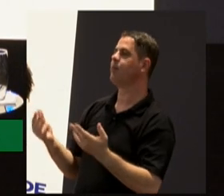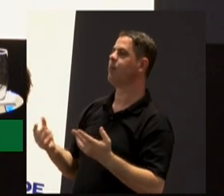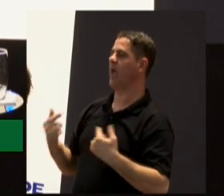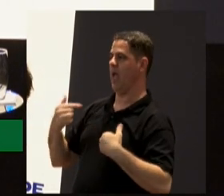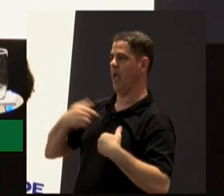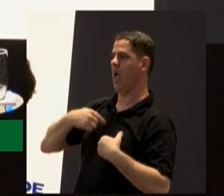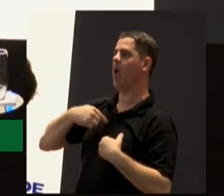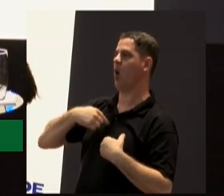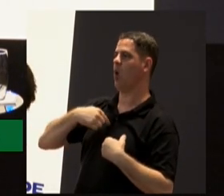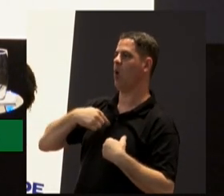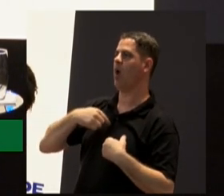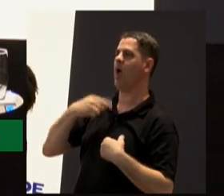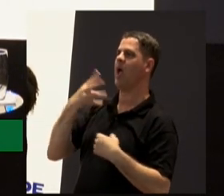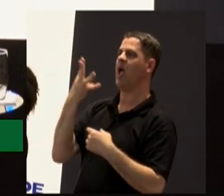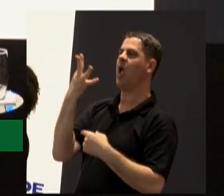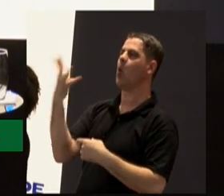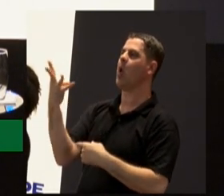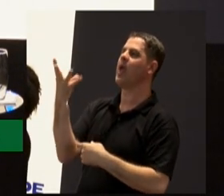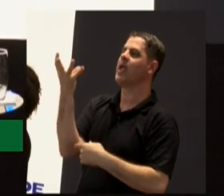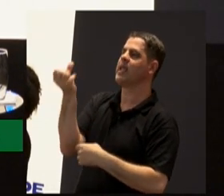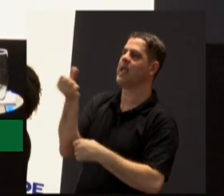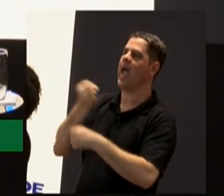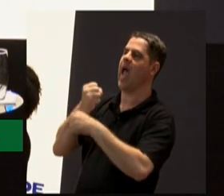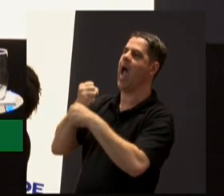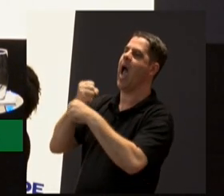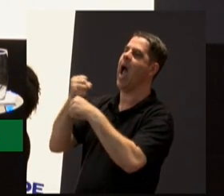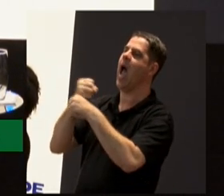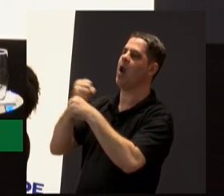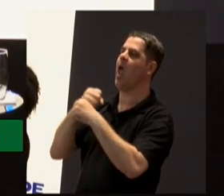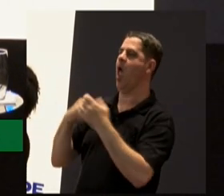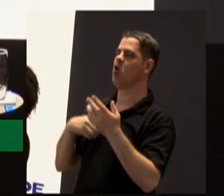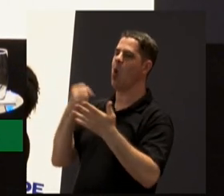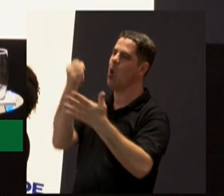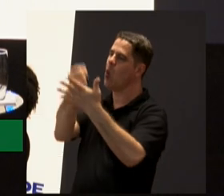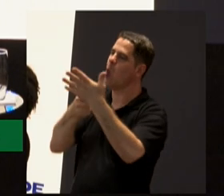Eu, há 46 anos, eu sou militante do movimento negro.